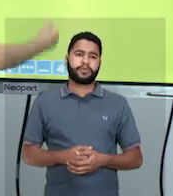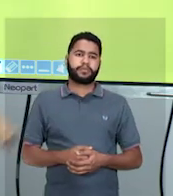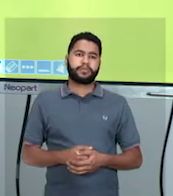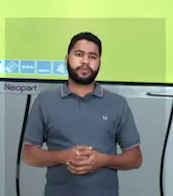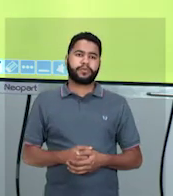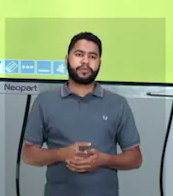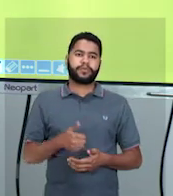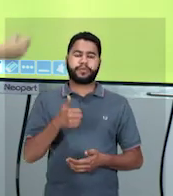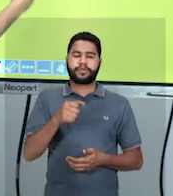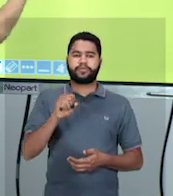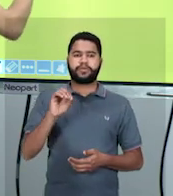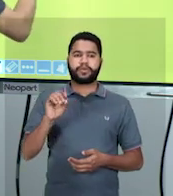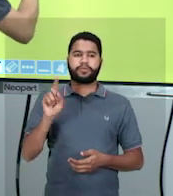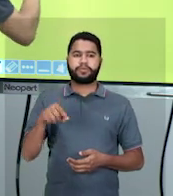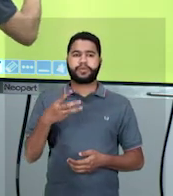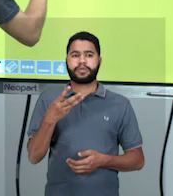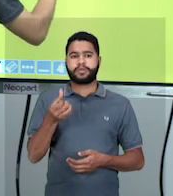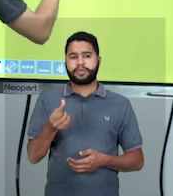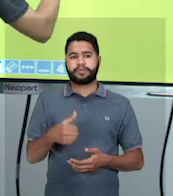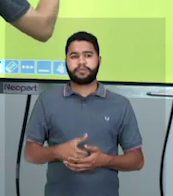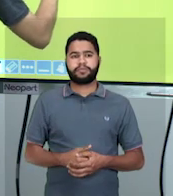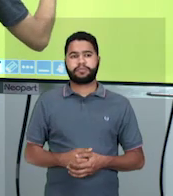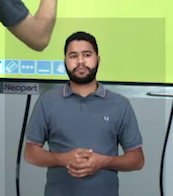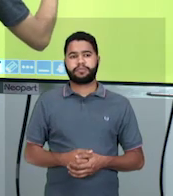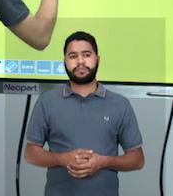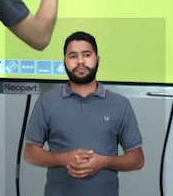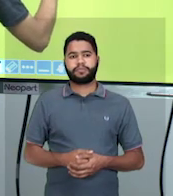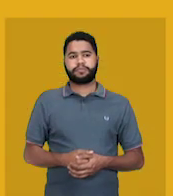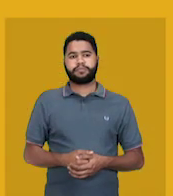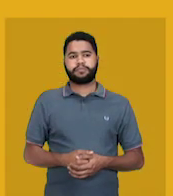simplificar 180 por 5h 36m andar